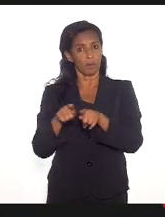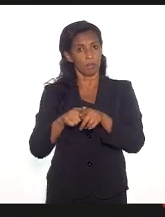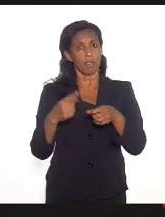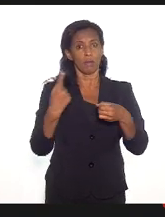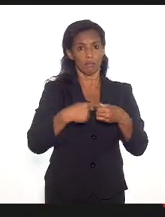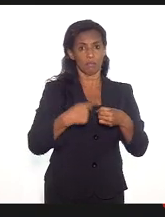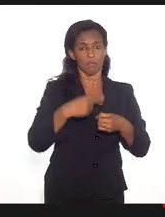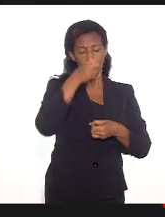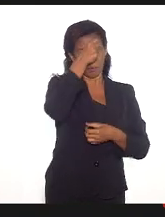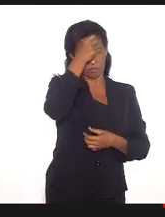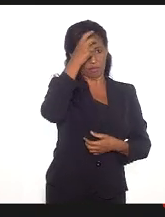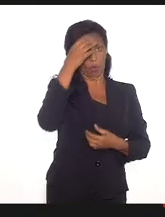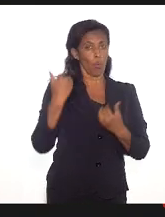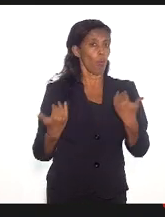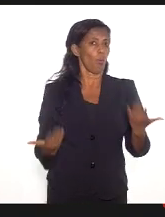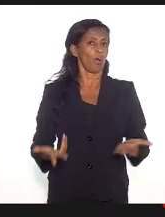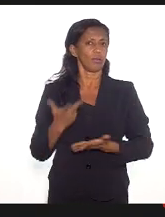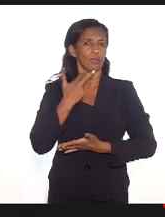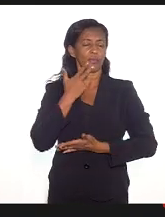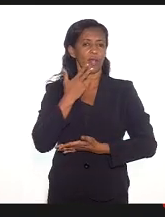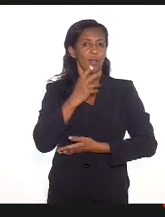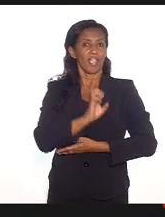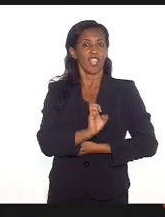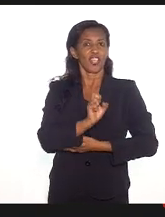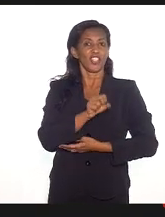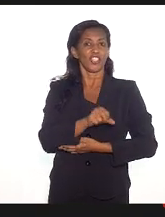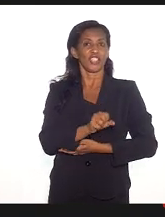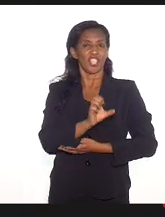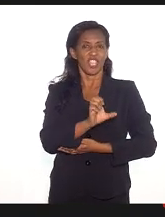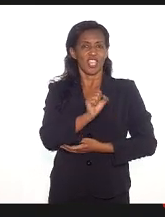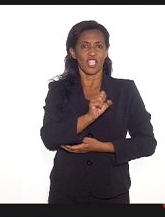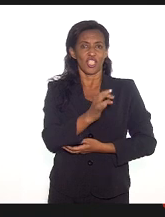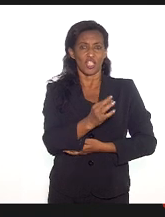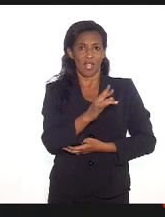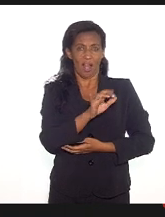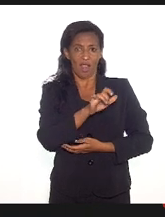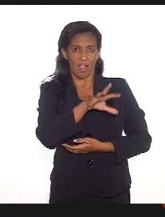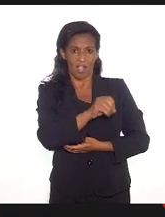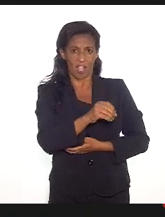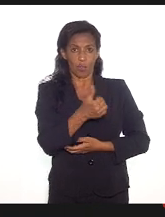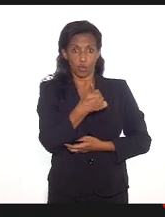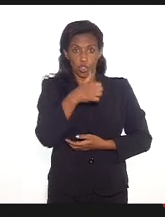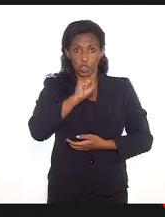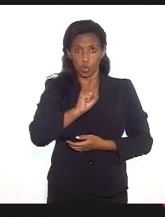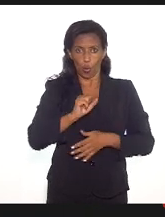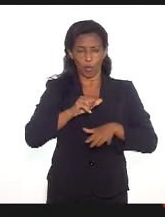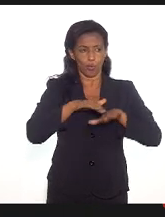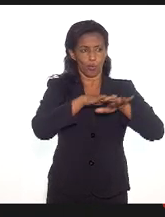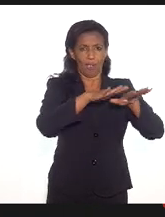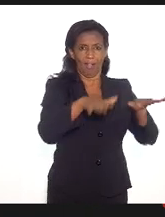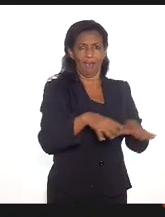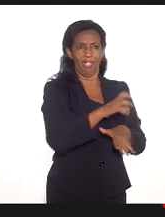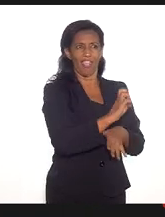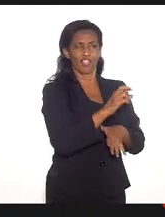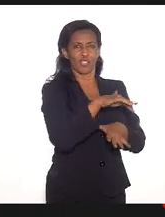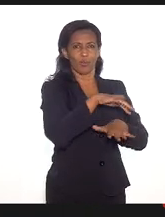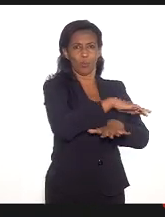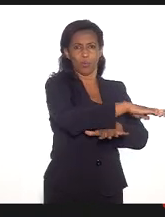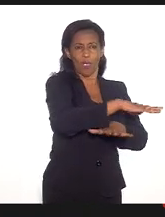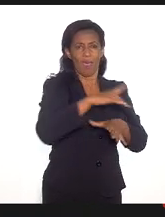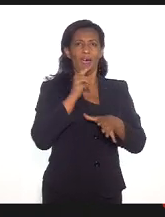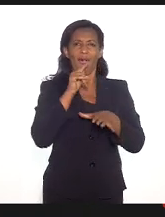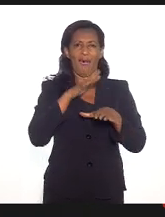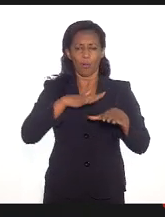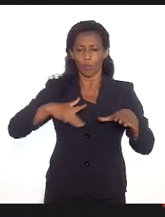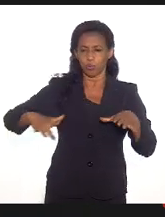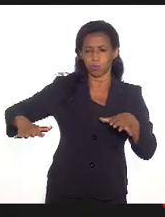nós falamos aqui de estaleiros, de construção naval, os 18 estaleiros que existem no entorno da Baía de